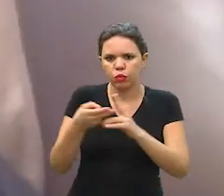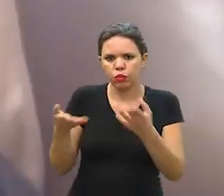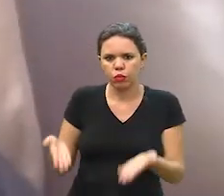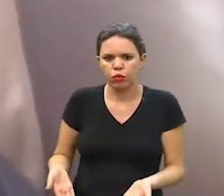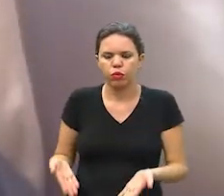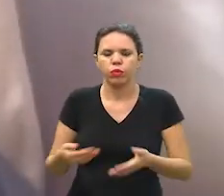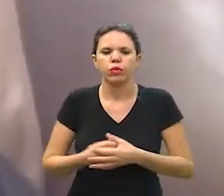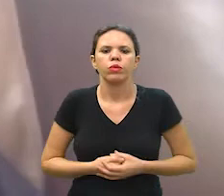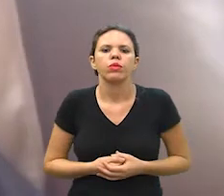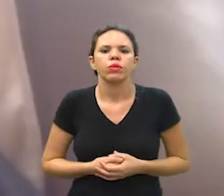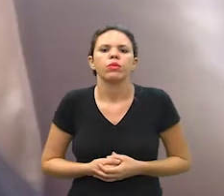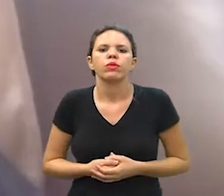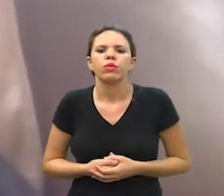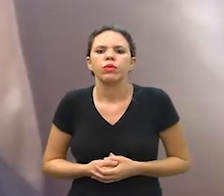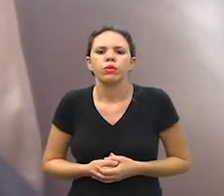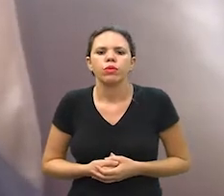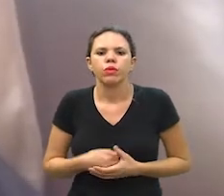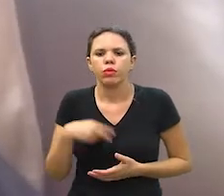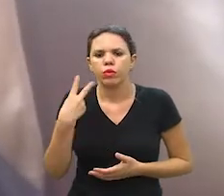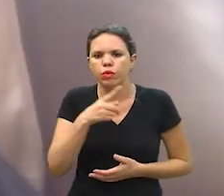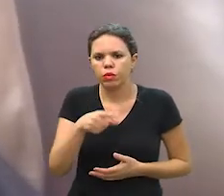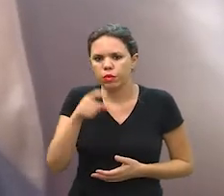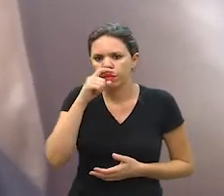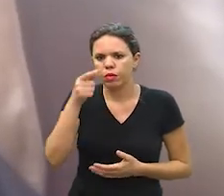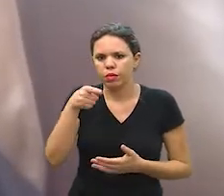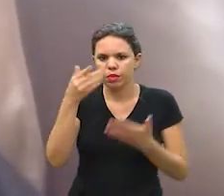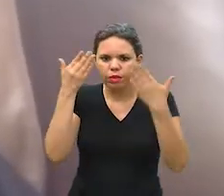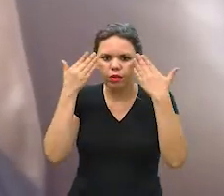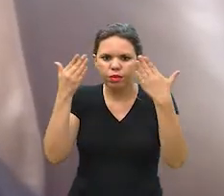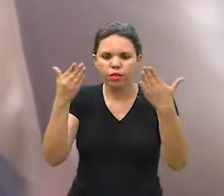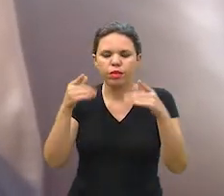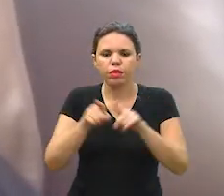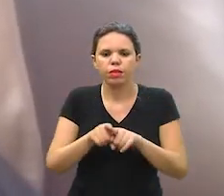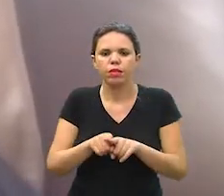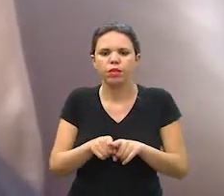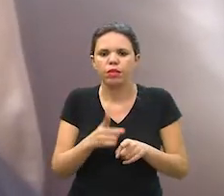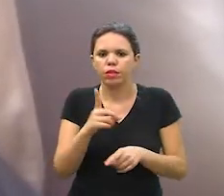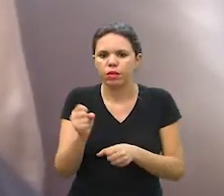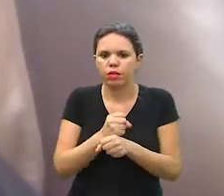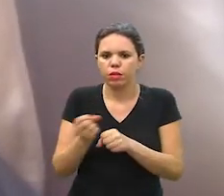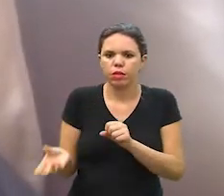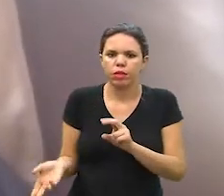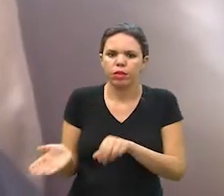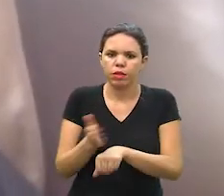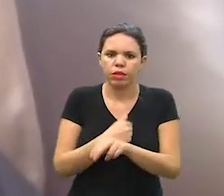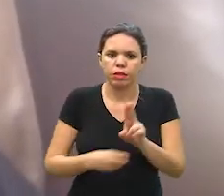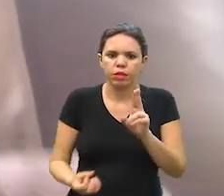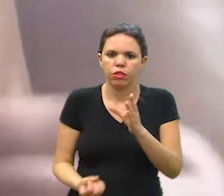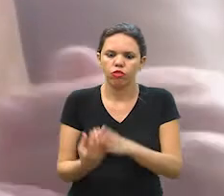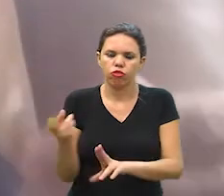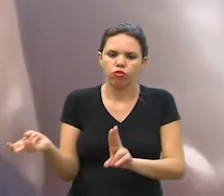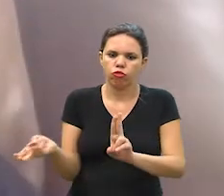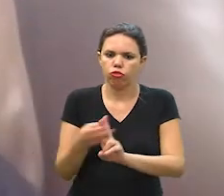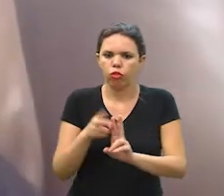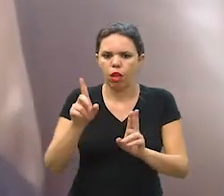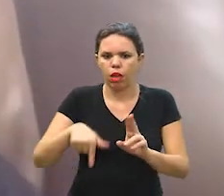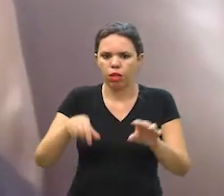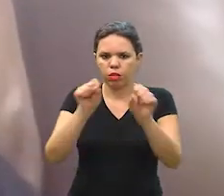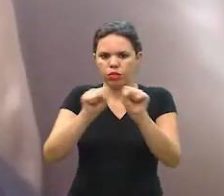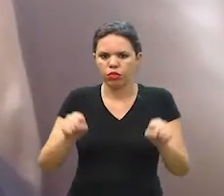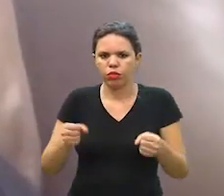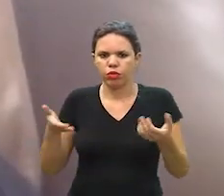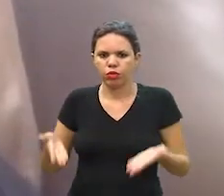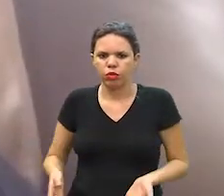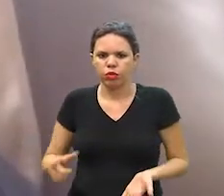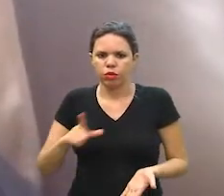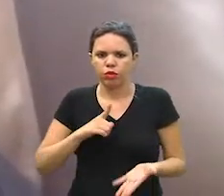10 anos antes. Zé Carlos é testemunha disso. Foi montado 10 anos antes do SUS e que é um sistema